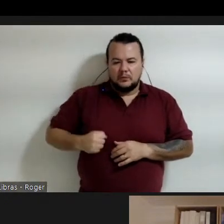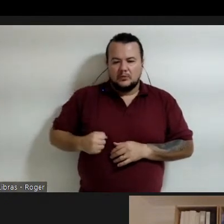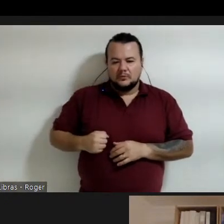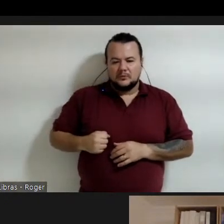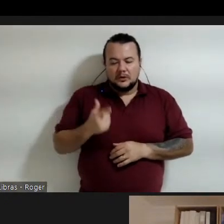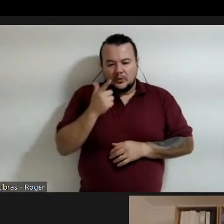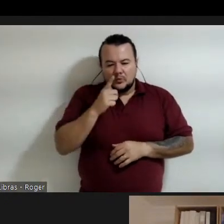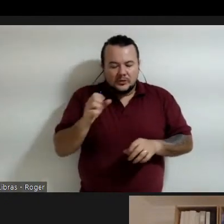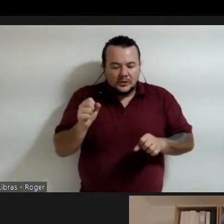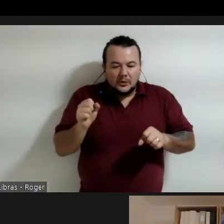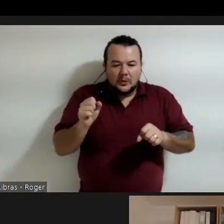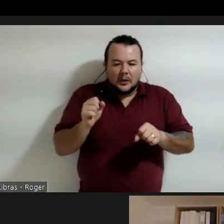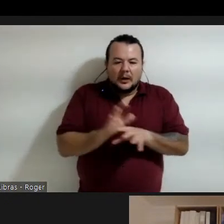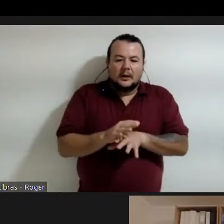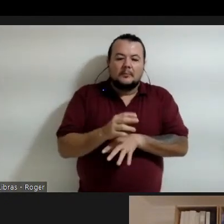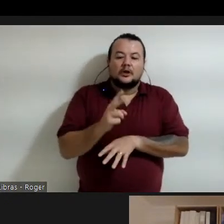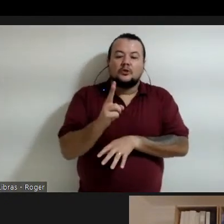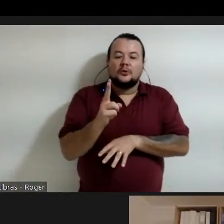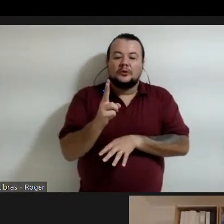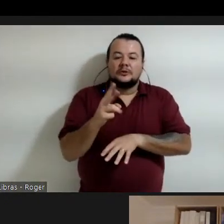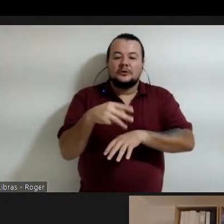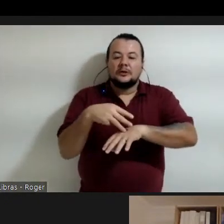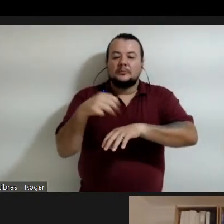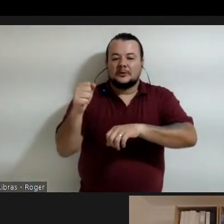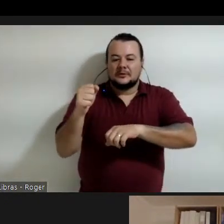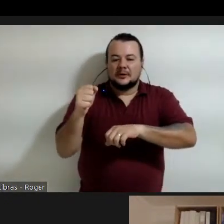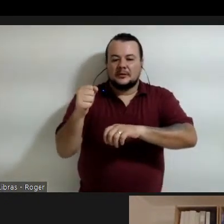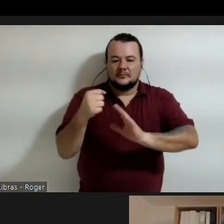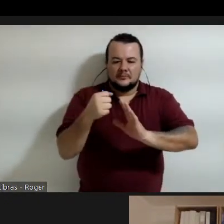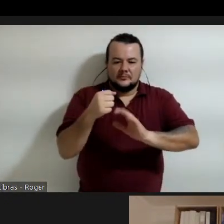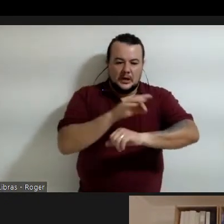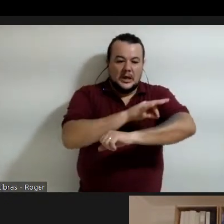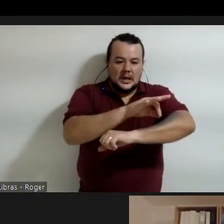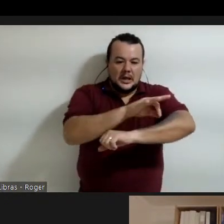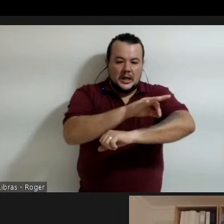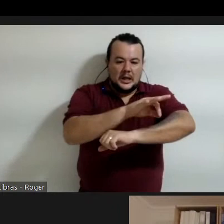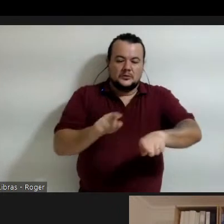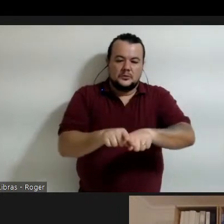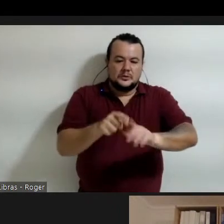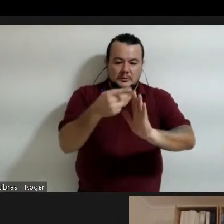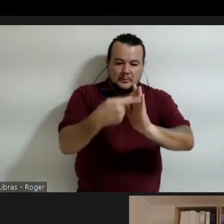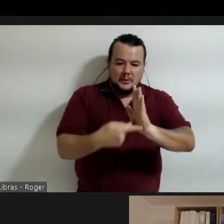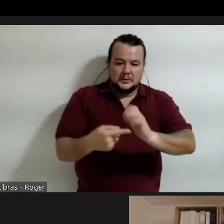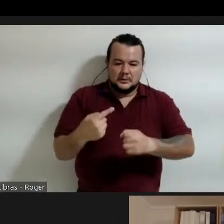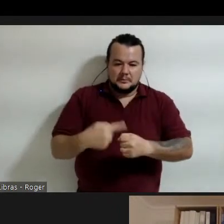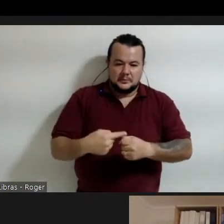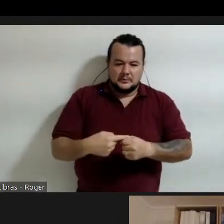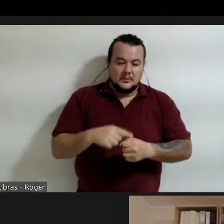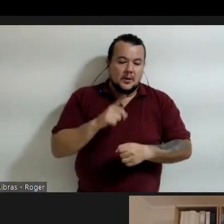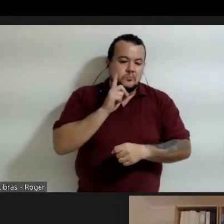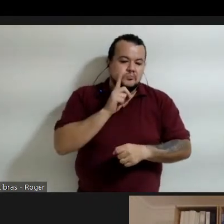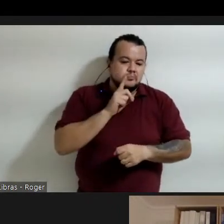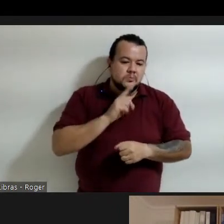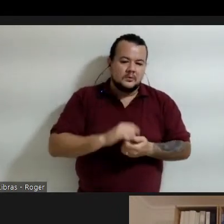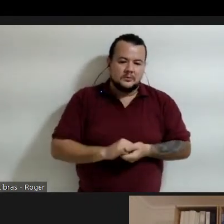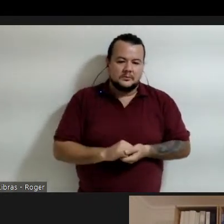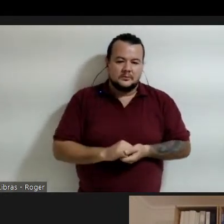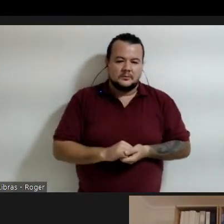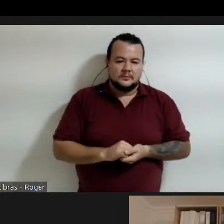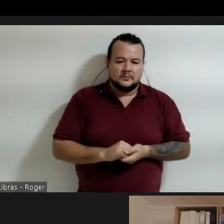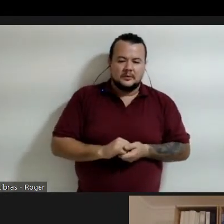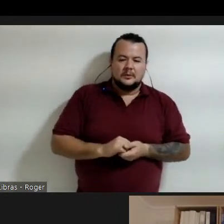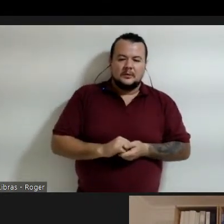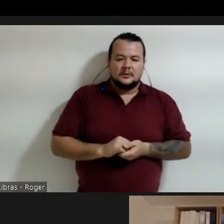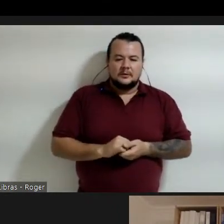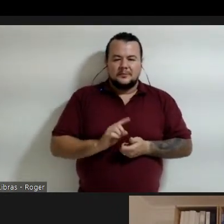em arquitetura e em planejamento urbano no MIT, nos Estados Unidos. E depois de trabalhar durante